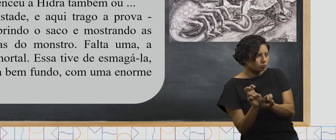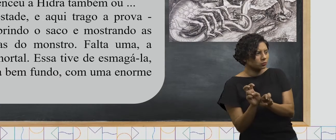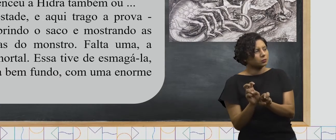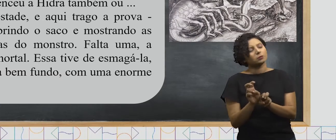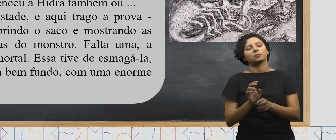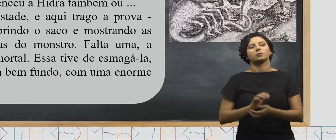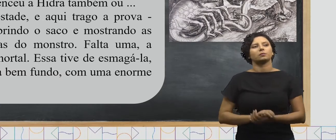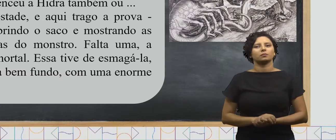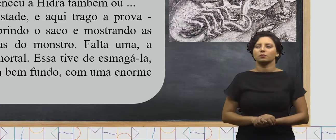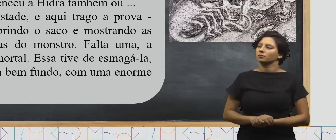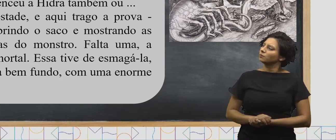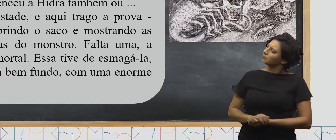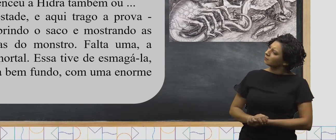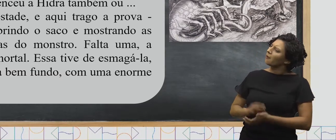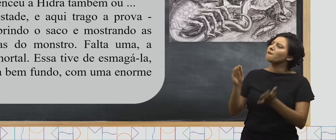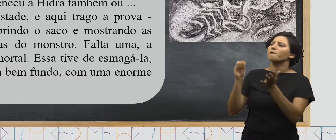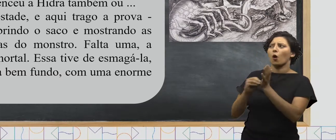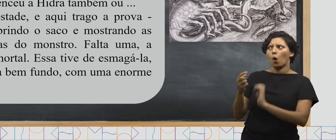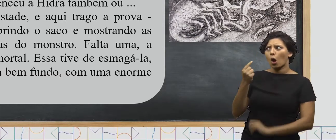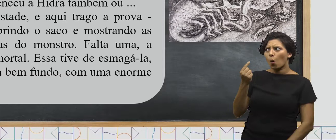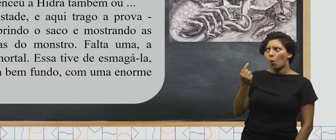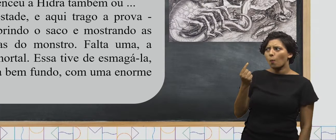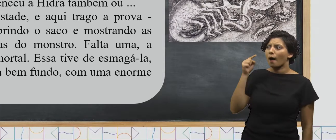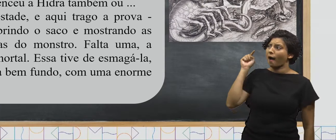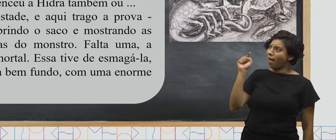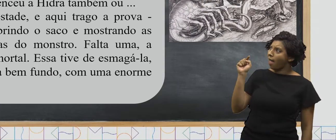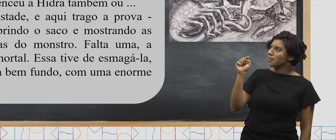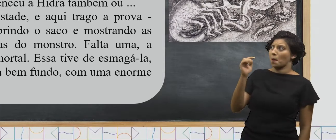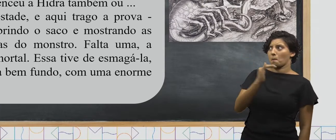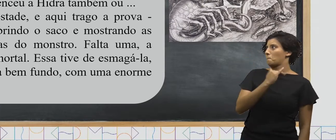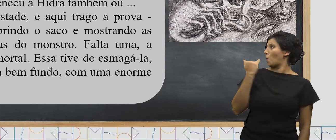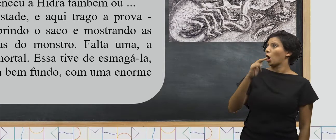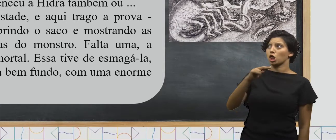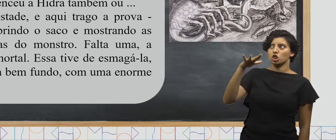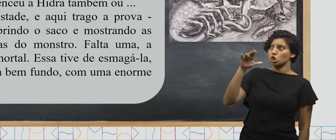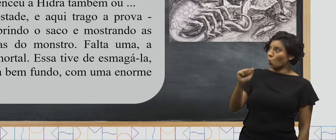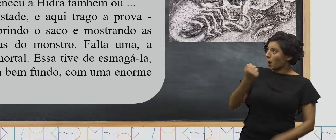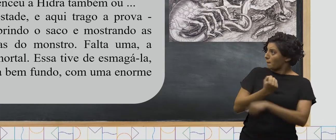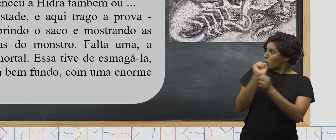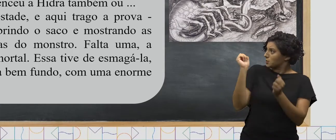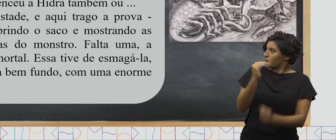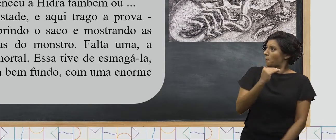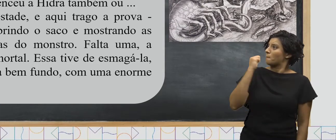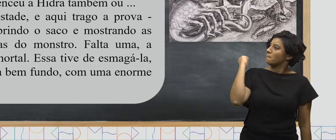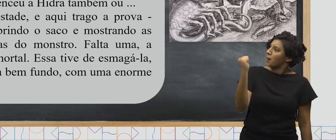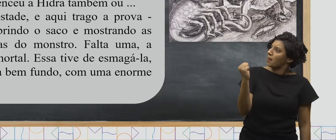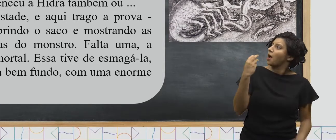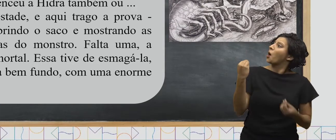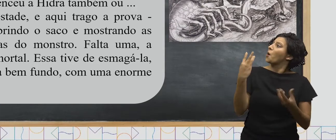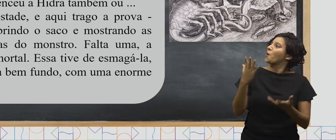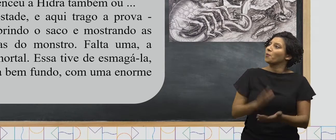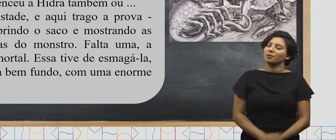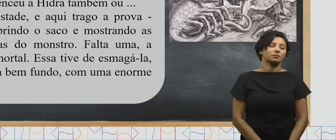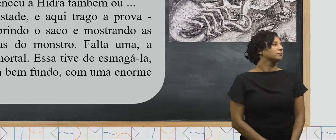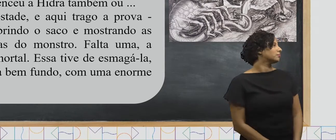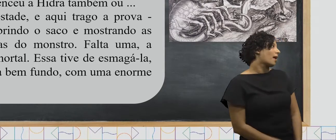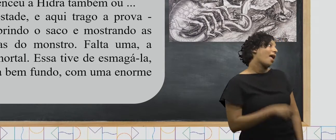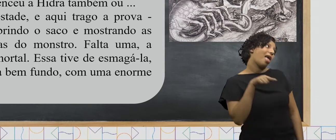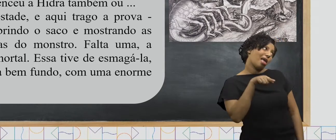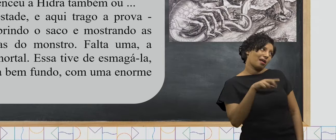8 cabeças do monstro. "Falta uma, a nona, justamente a